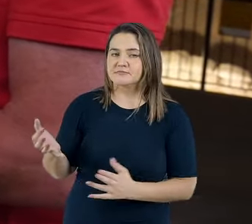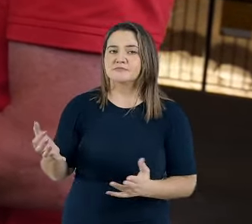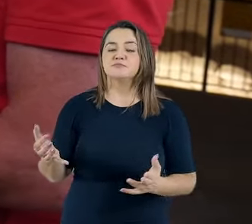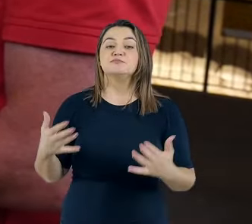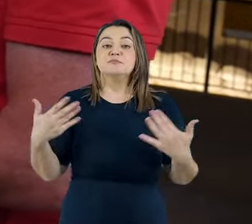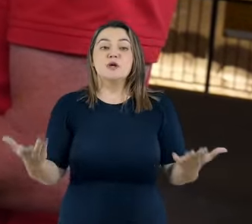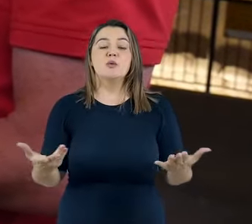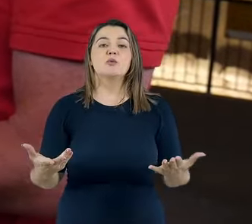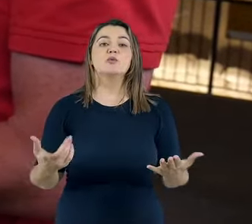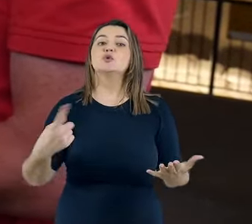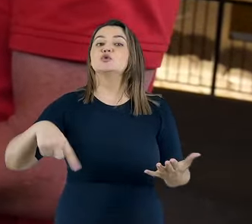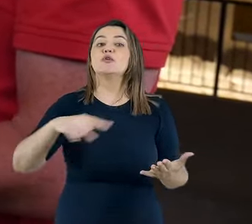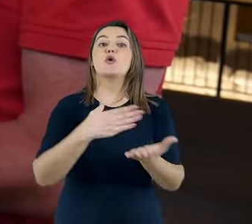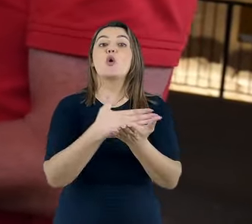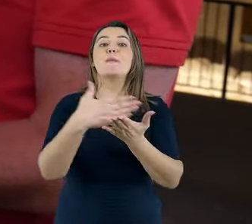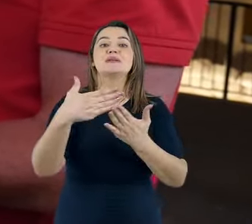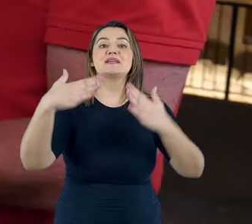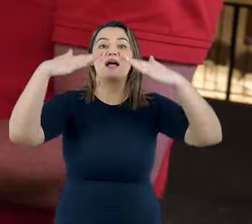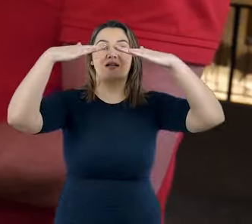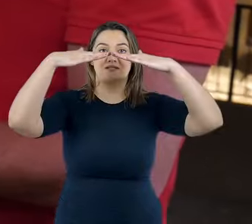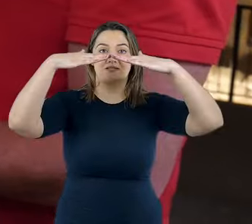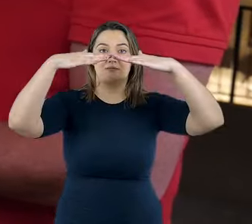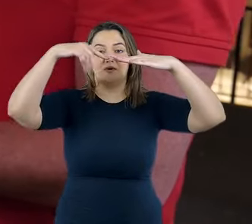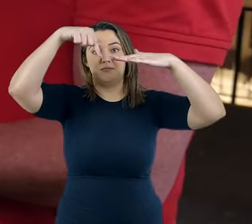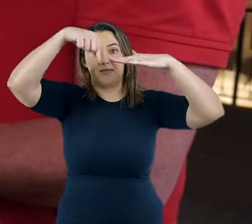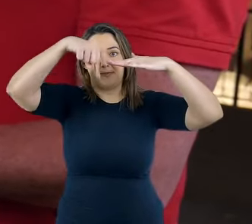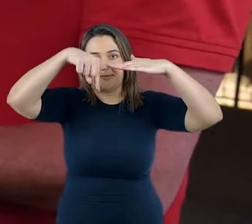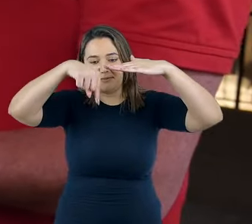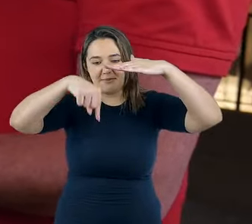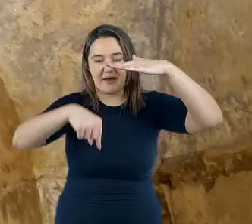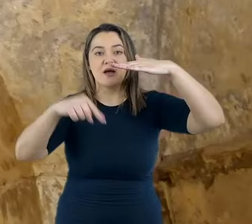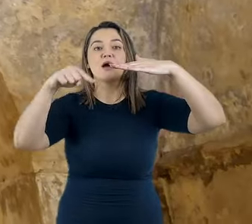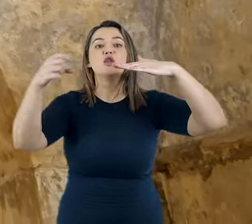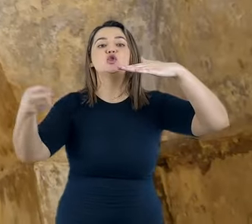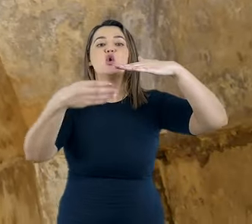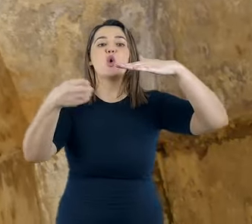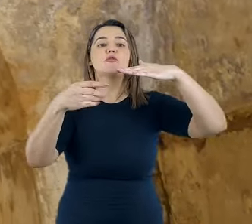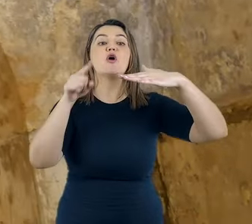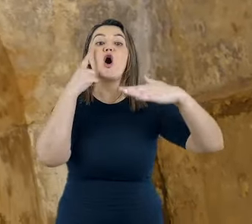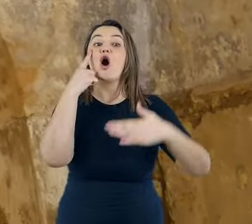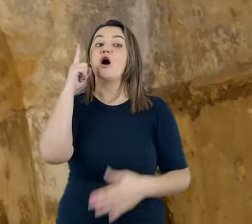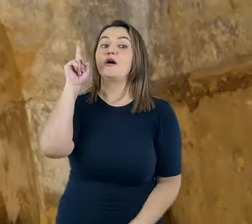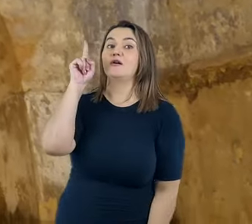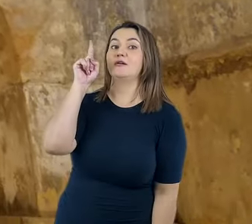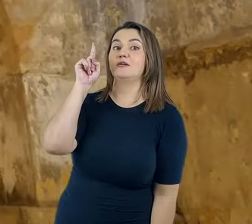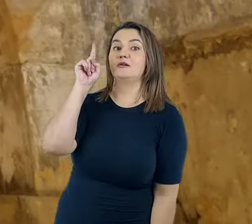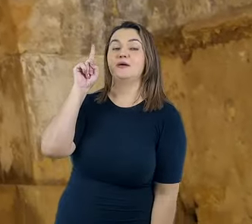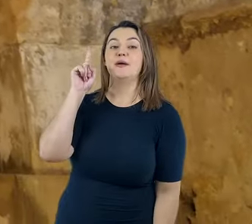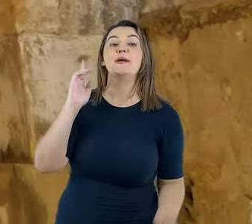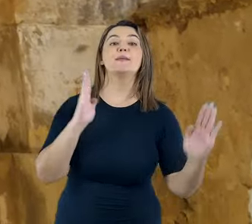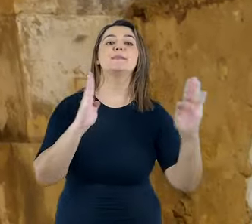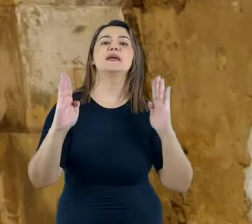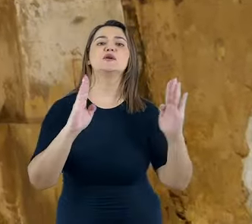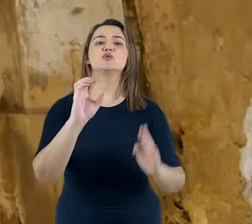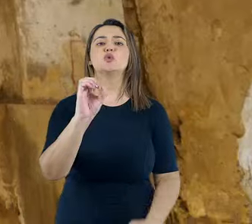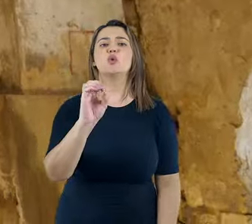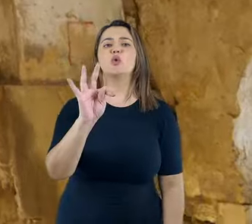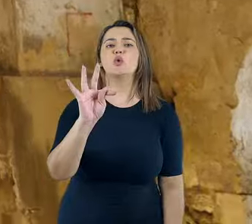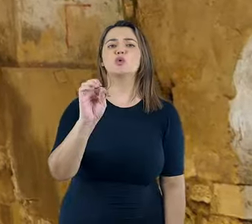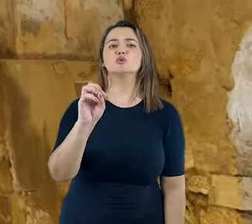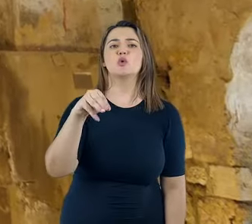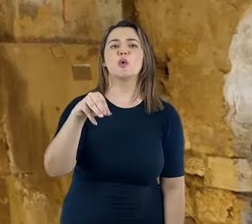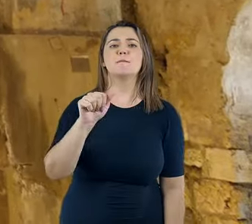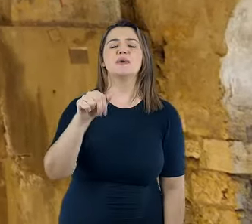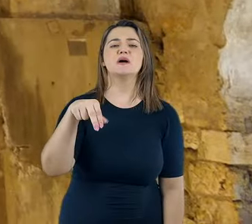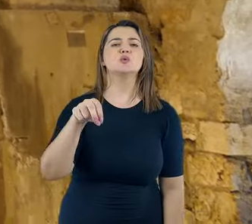Isso. Correto? Então, vamos começar do topo para baixo, do mais recente. O que era o período otomano, para o pessoal poder entender em casa?